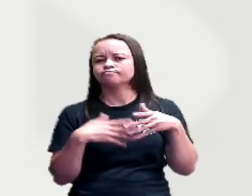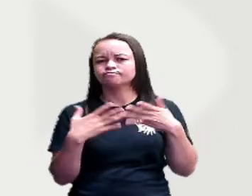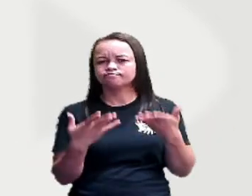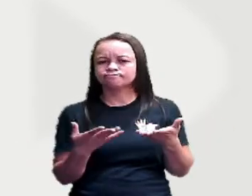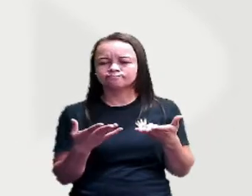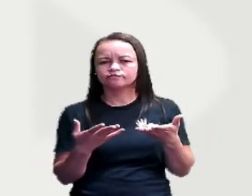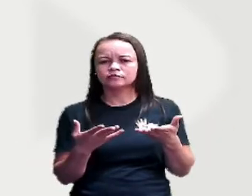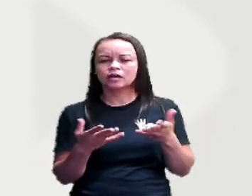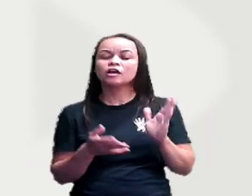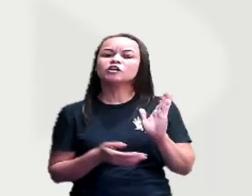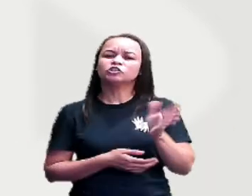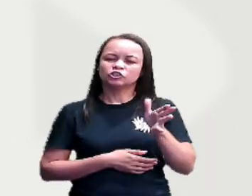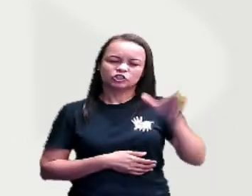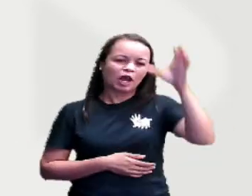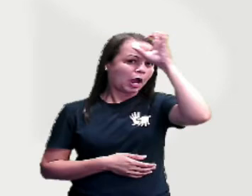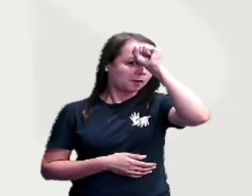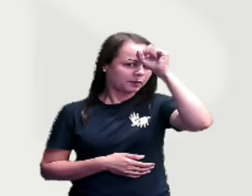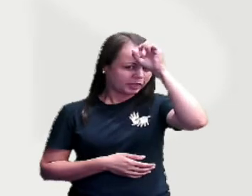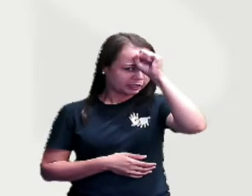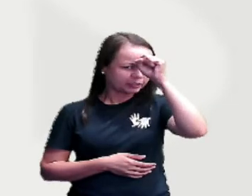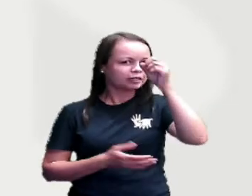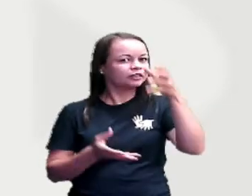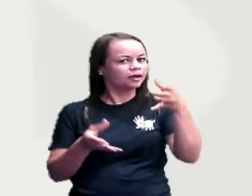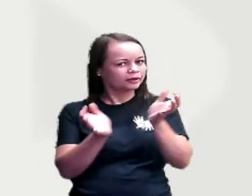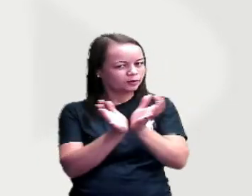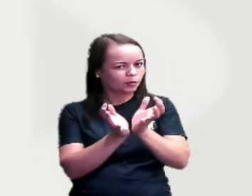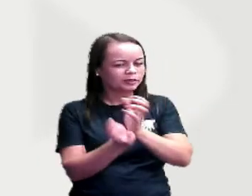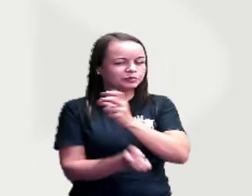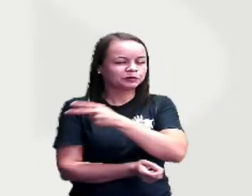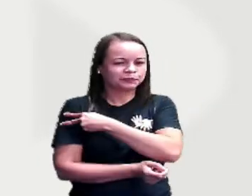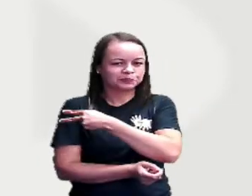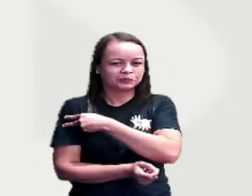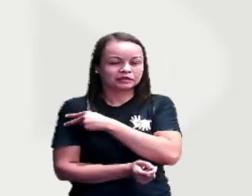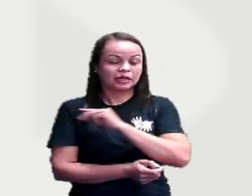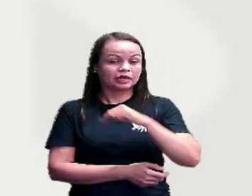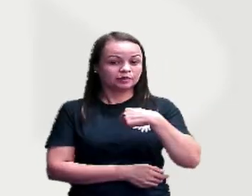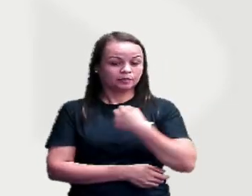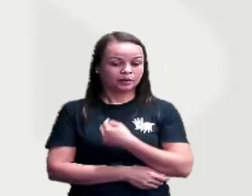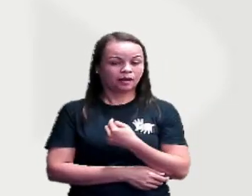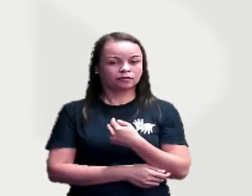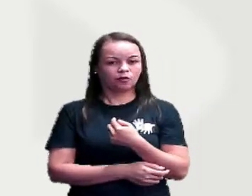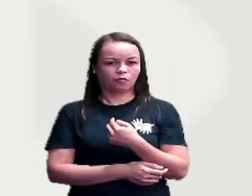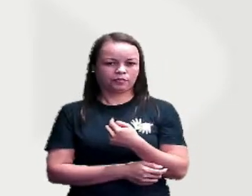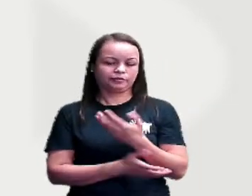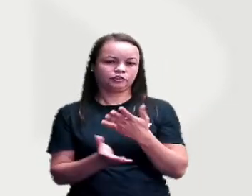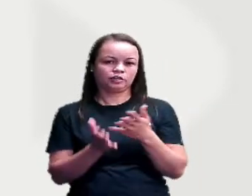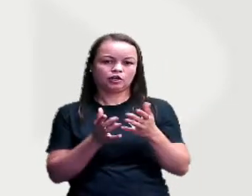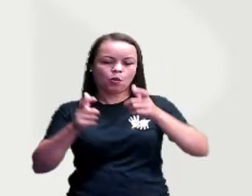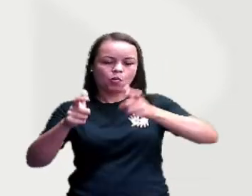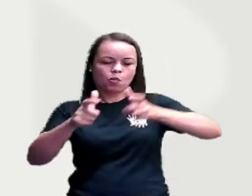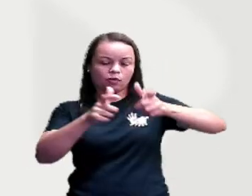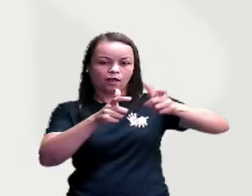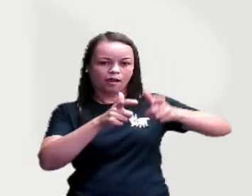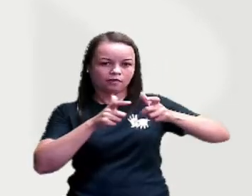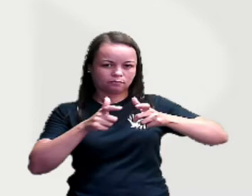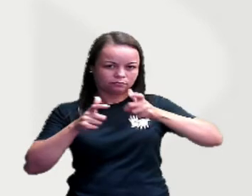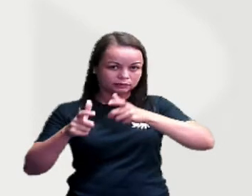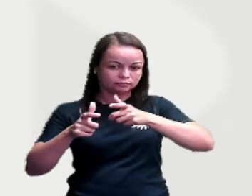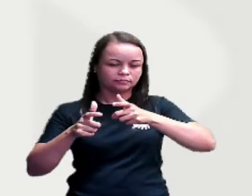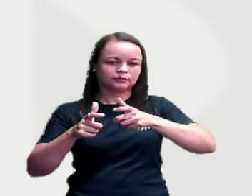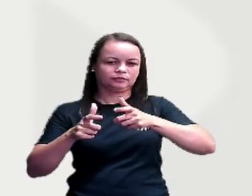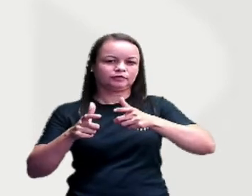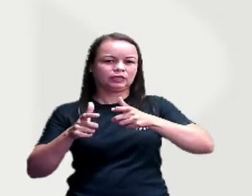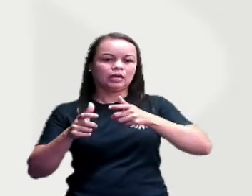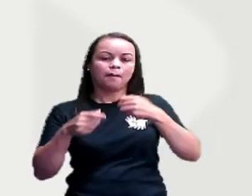já aprendi, não foi, turminha de segundo ano, que para a gente dizer a localização de um objeto,